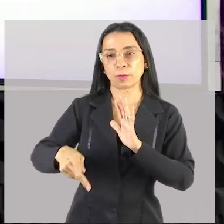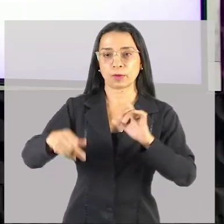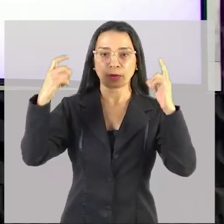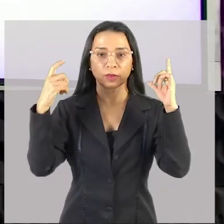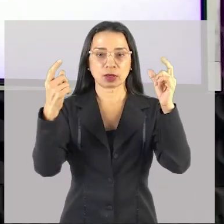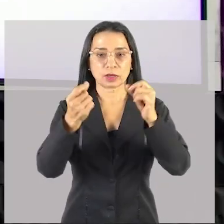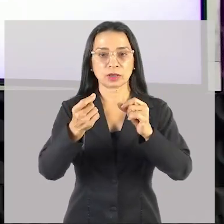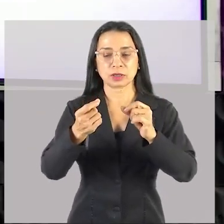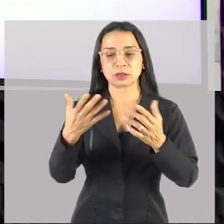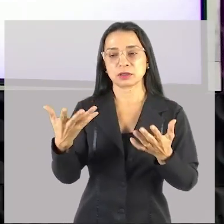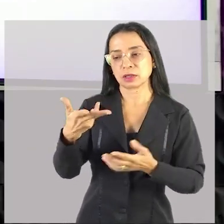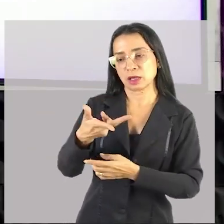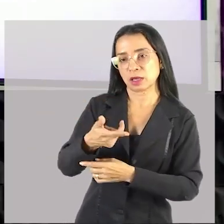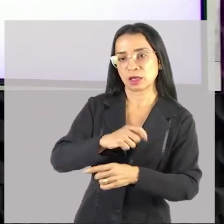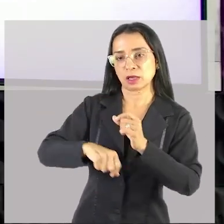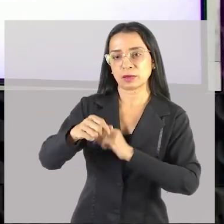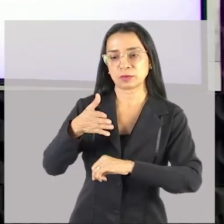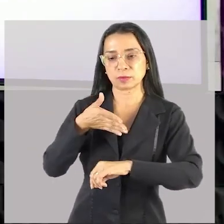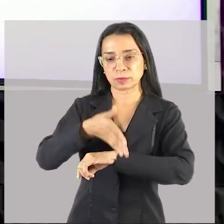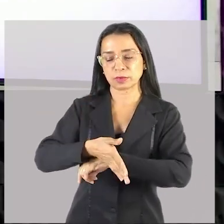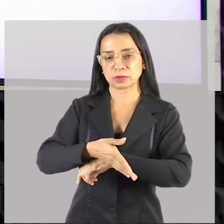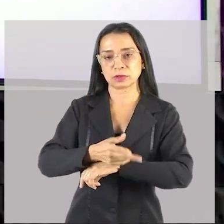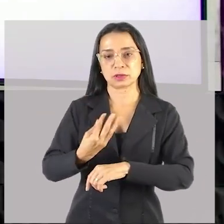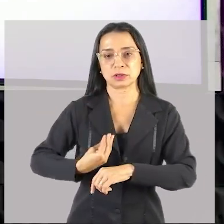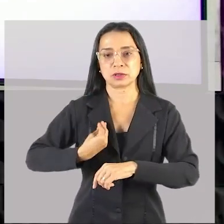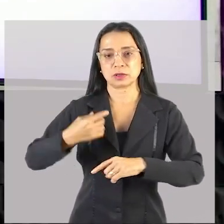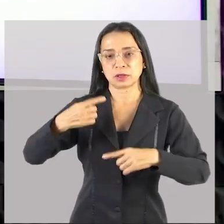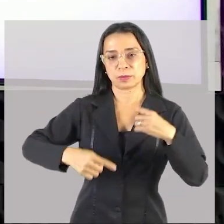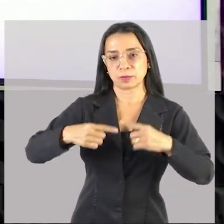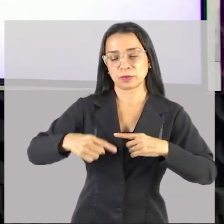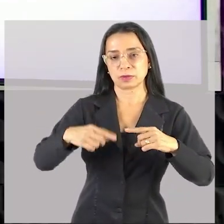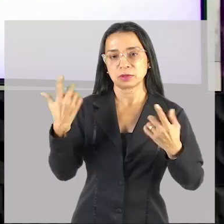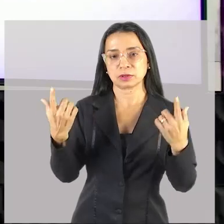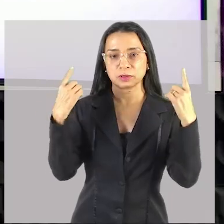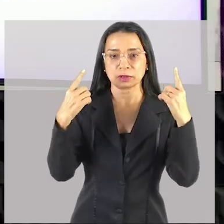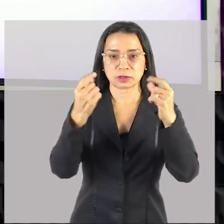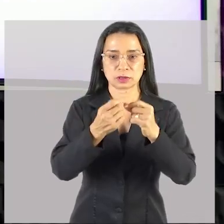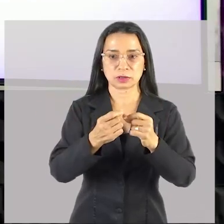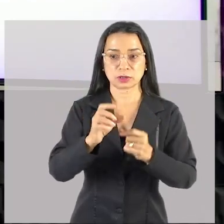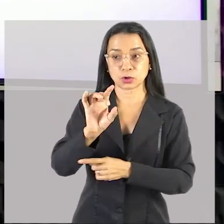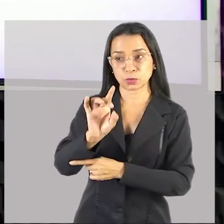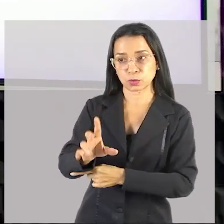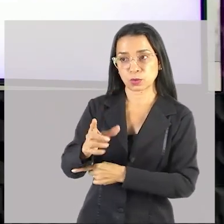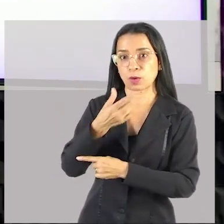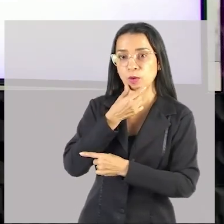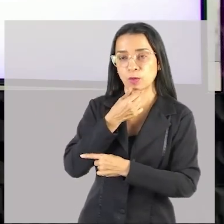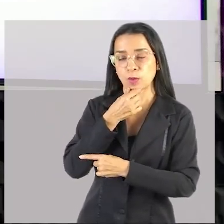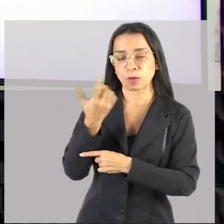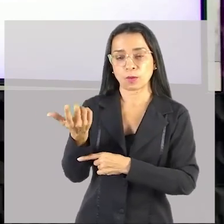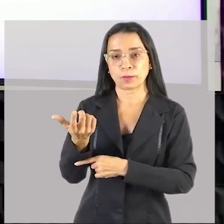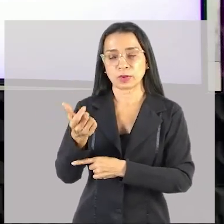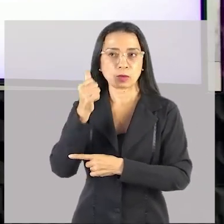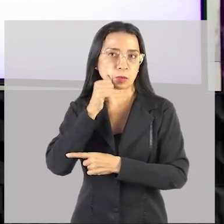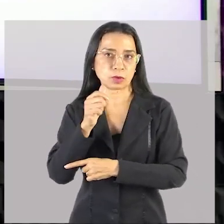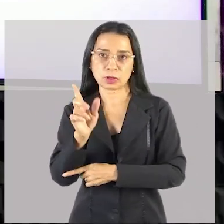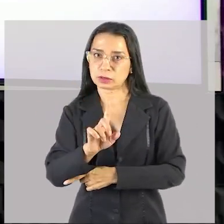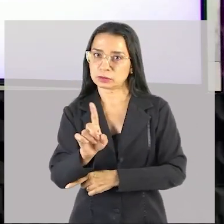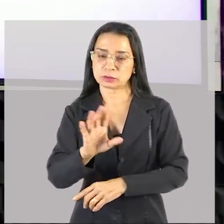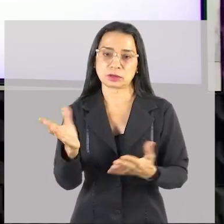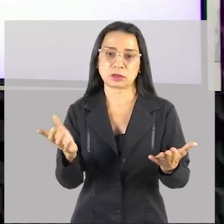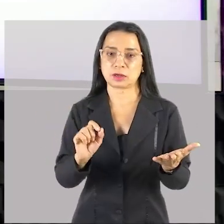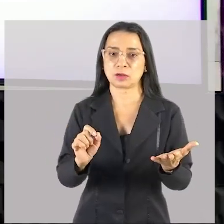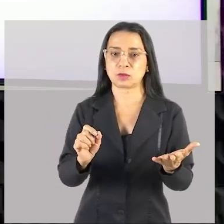da vida política grega, né? Cidadão na Grécia são somente homens, né? Mulheres não participam da política. Esses